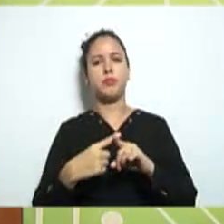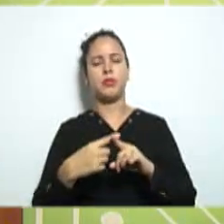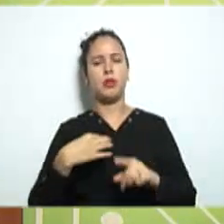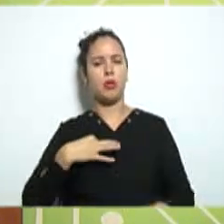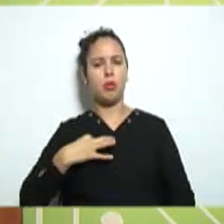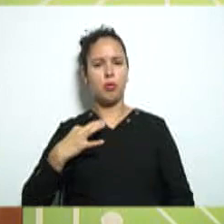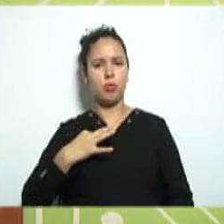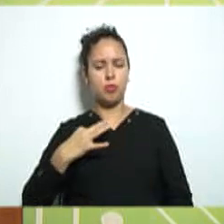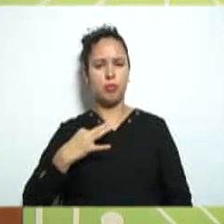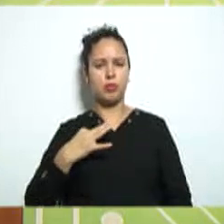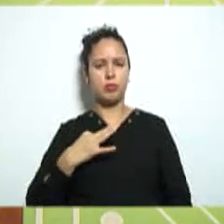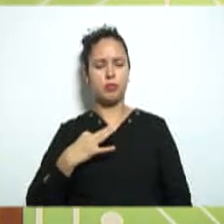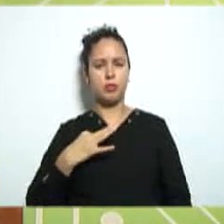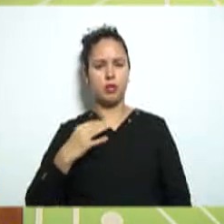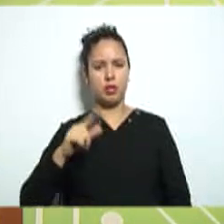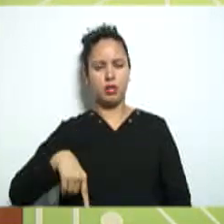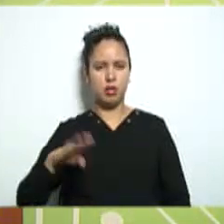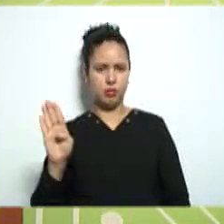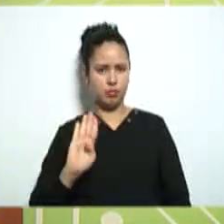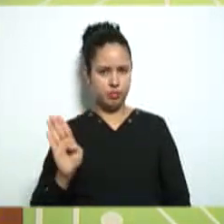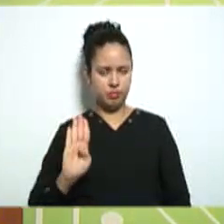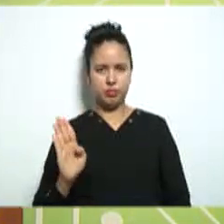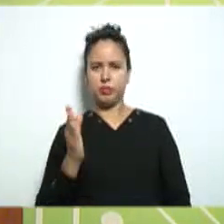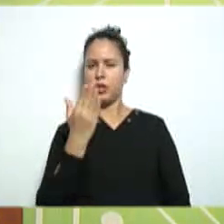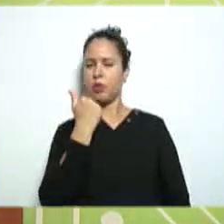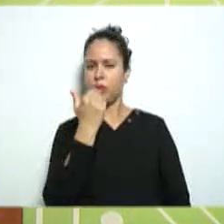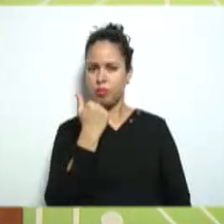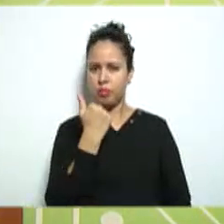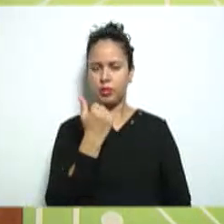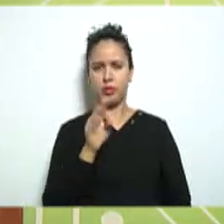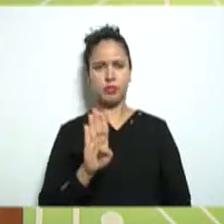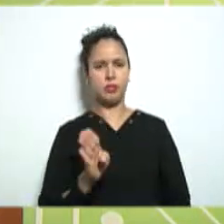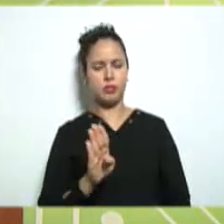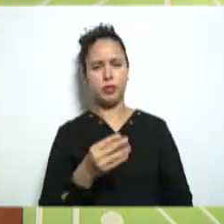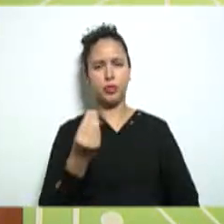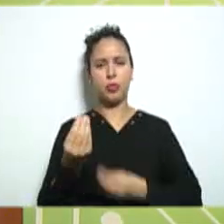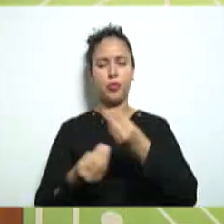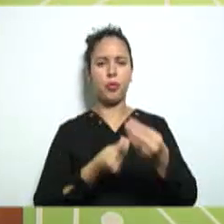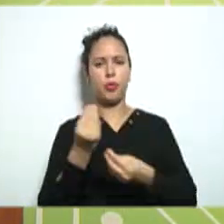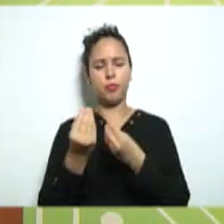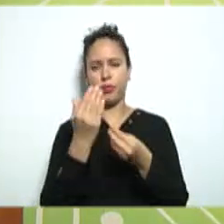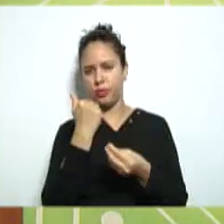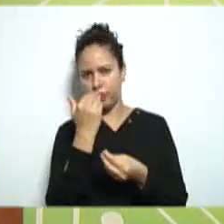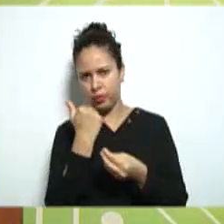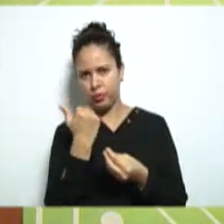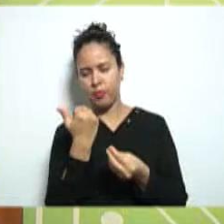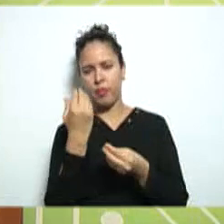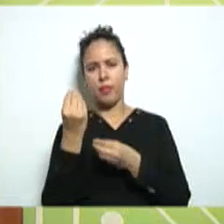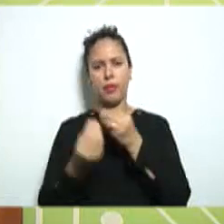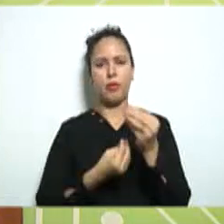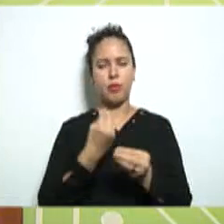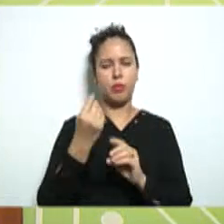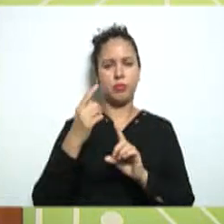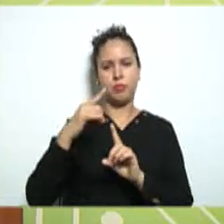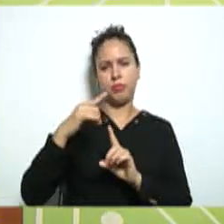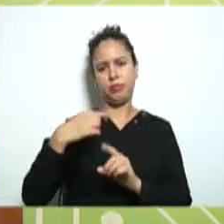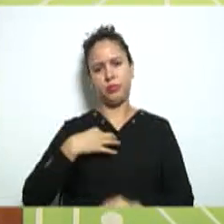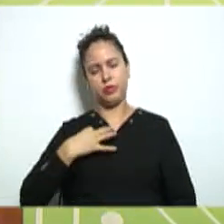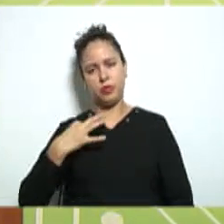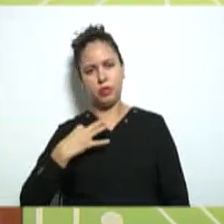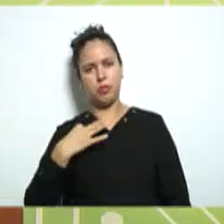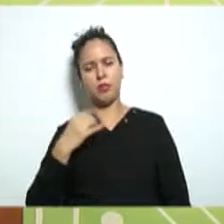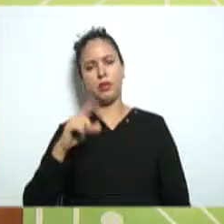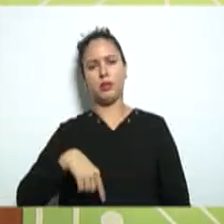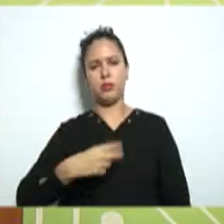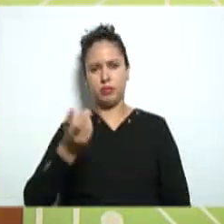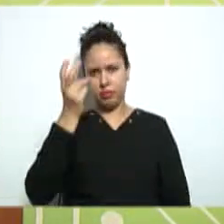vestir é biológico, a necessidade de comer é biológica, mas como se come, aí isso é cultural. Então,